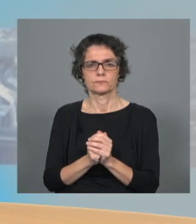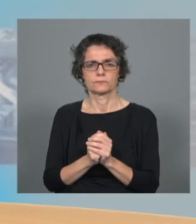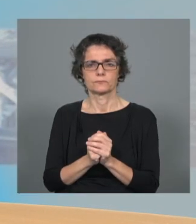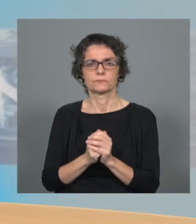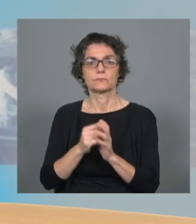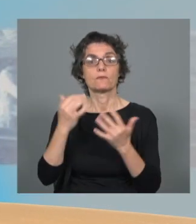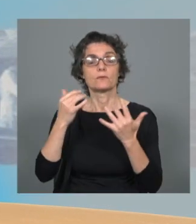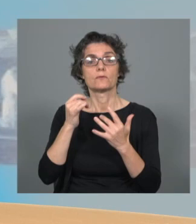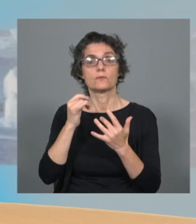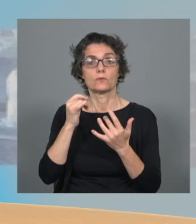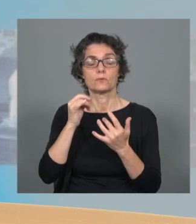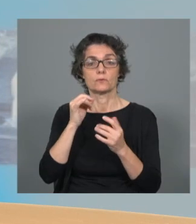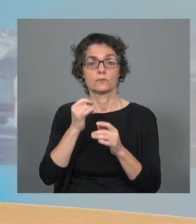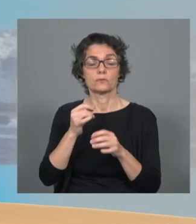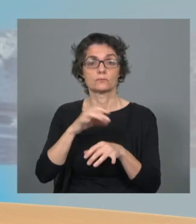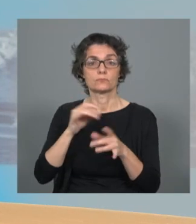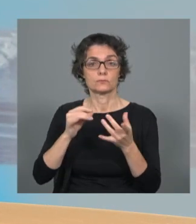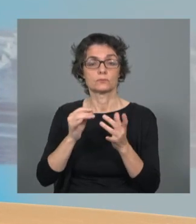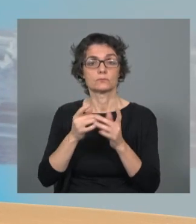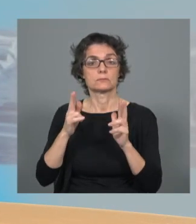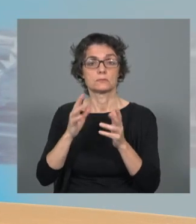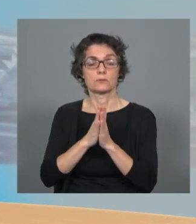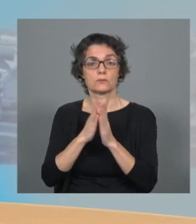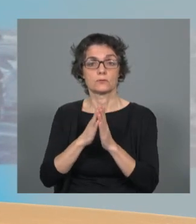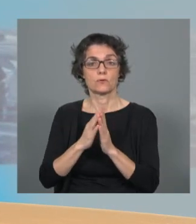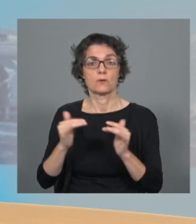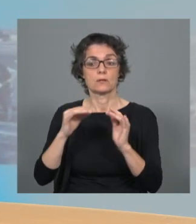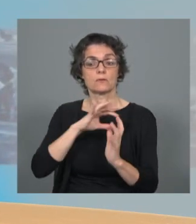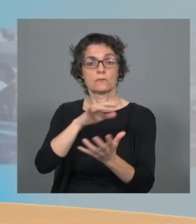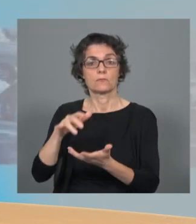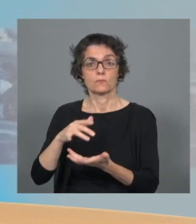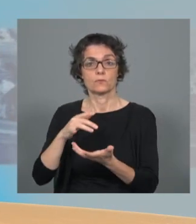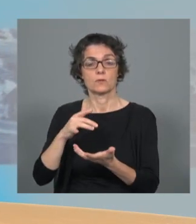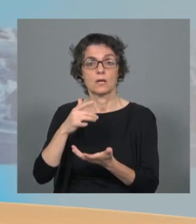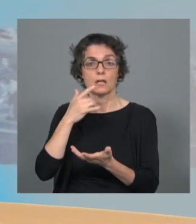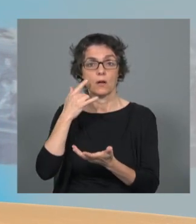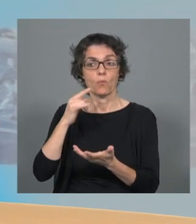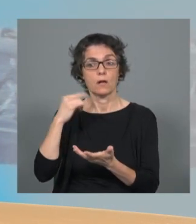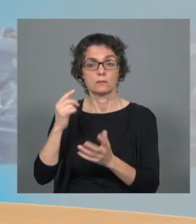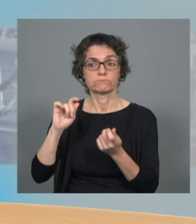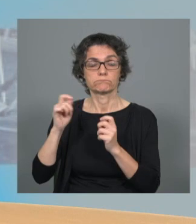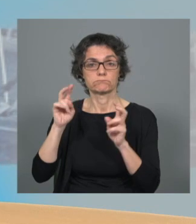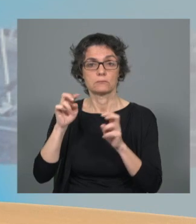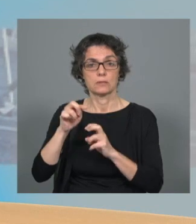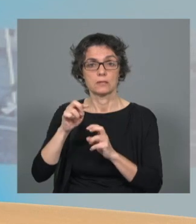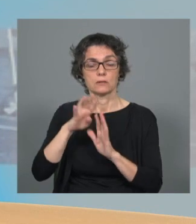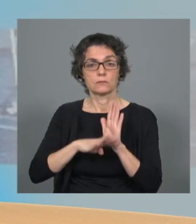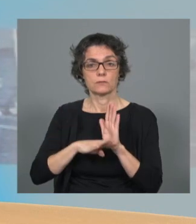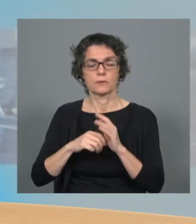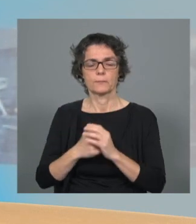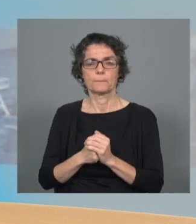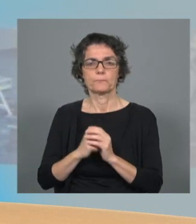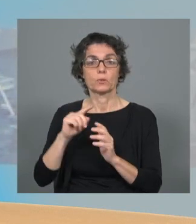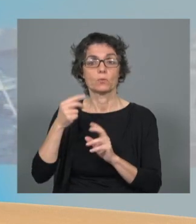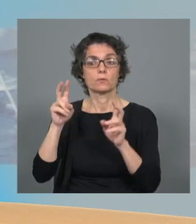A informação sobre a liberdade religiosa no mundo que propomos em cada quarta-feira aqui neste programa. Outro